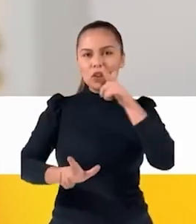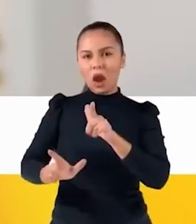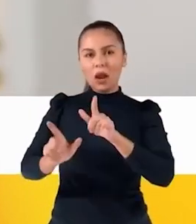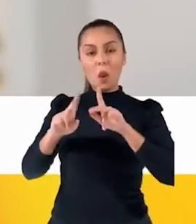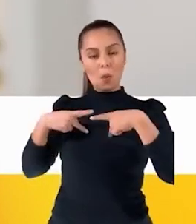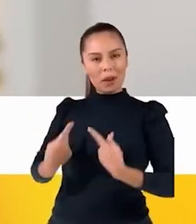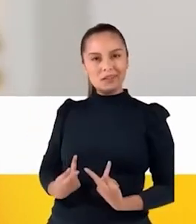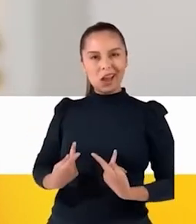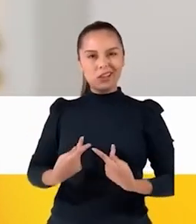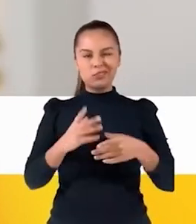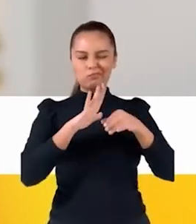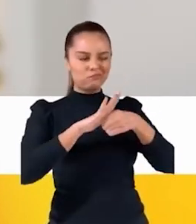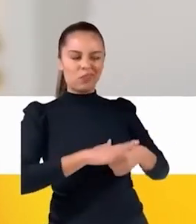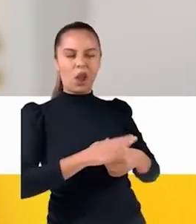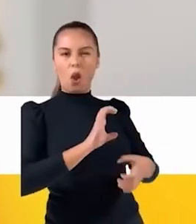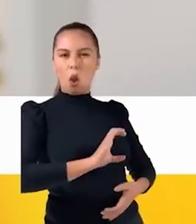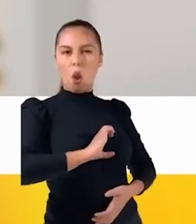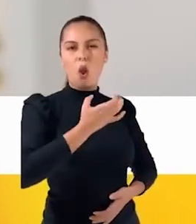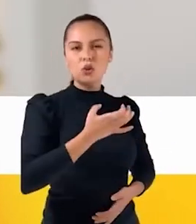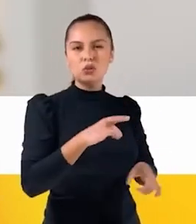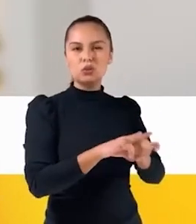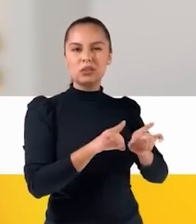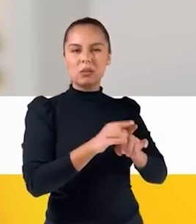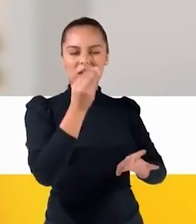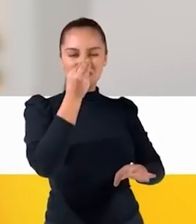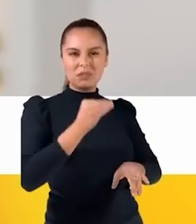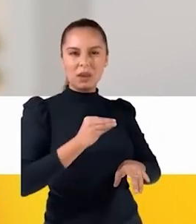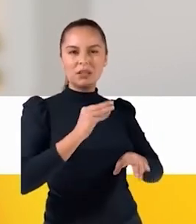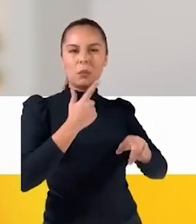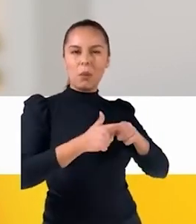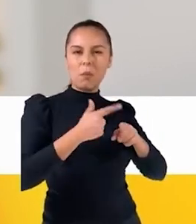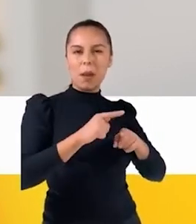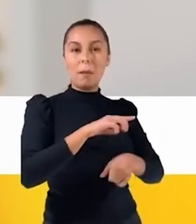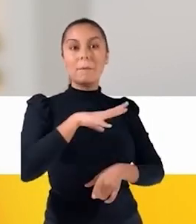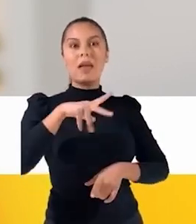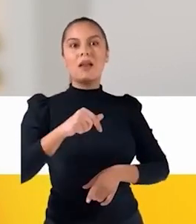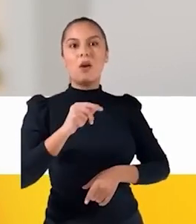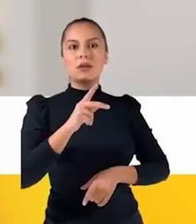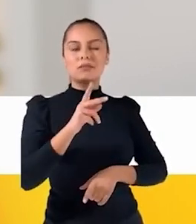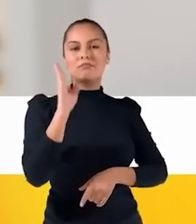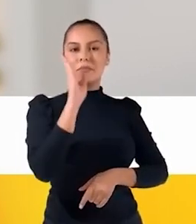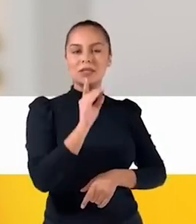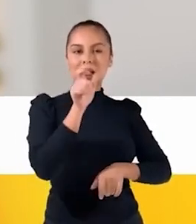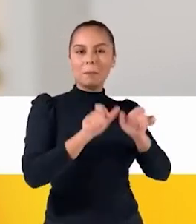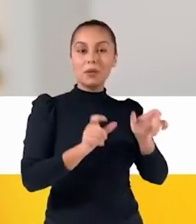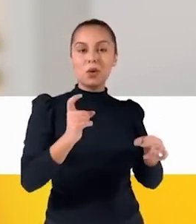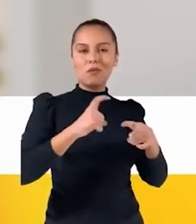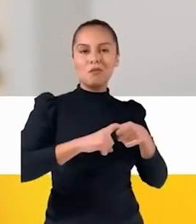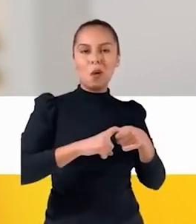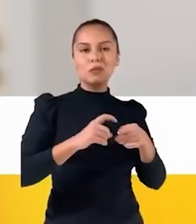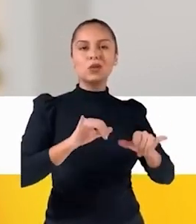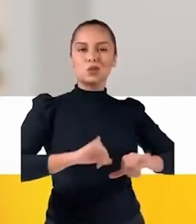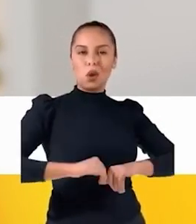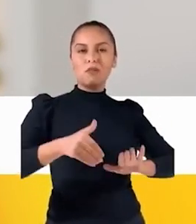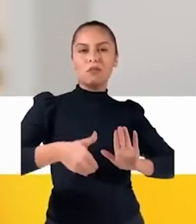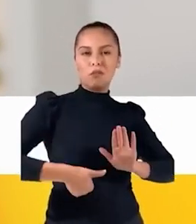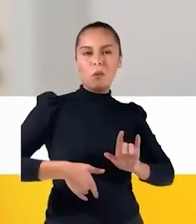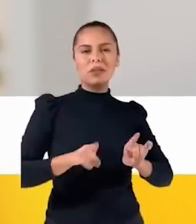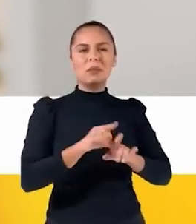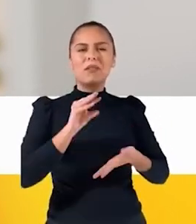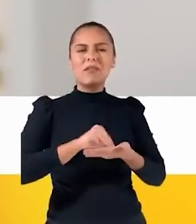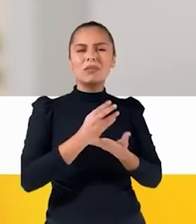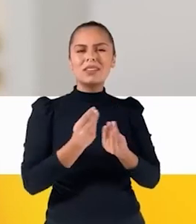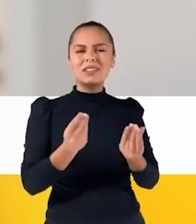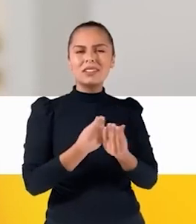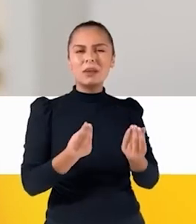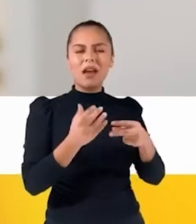do humanismo sobre o ódio e o desprezo para com o drama de milhões de brasileiros jogados de volta ao mapa da fome